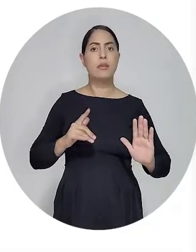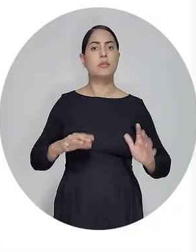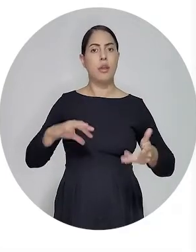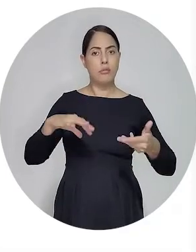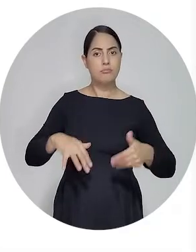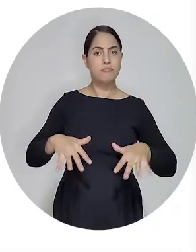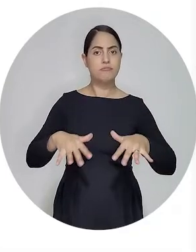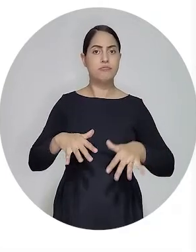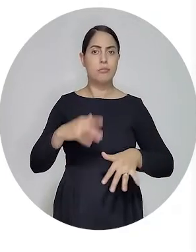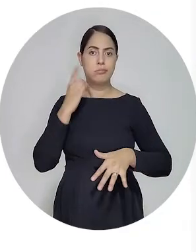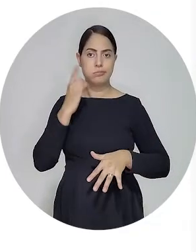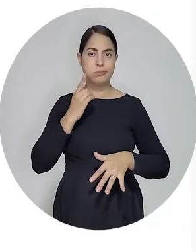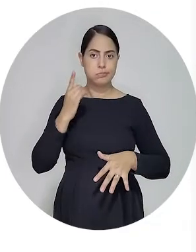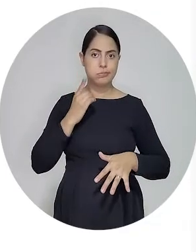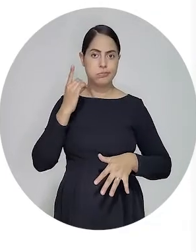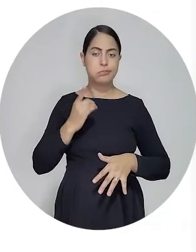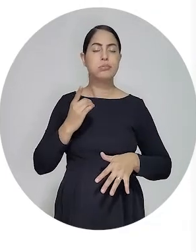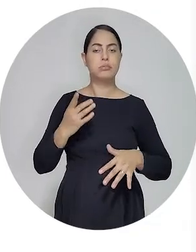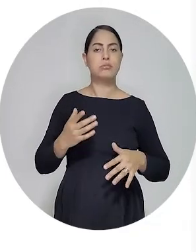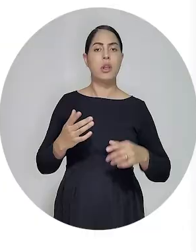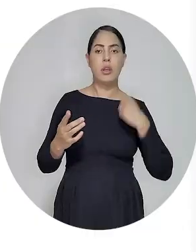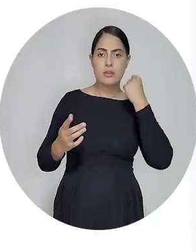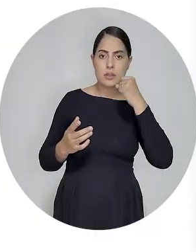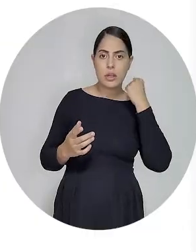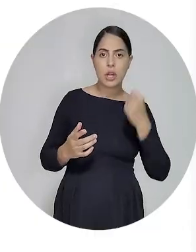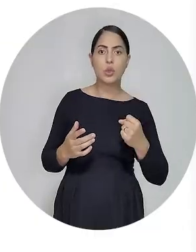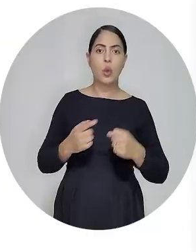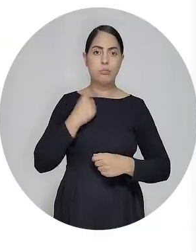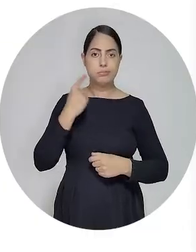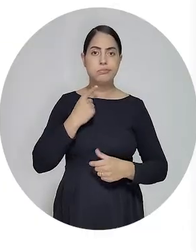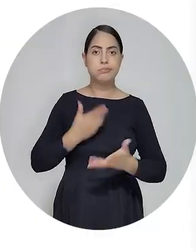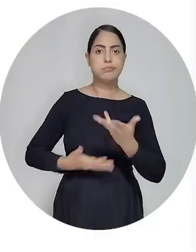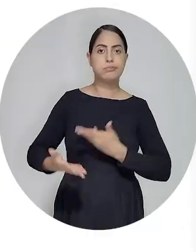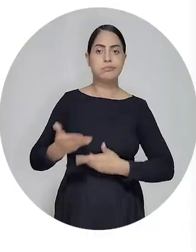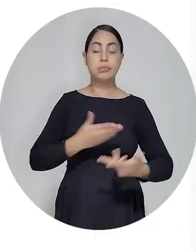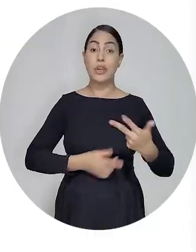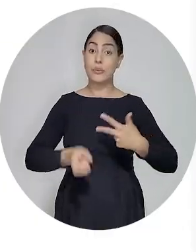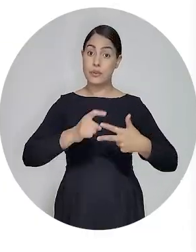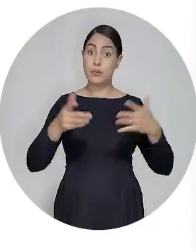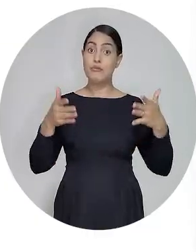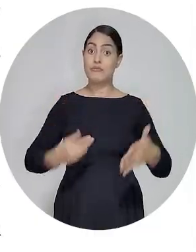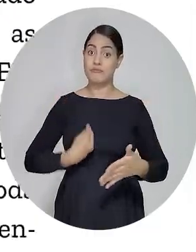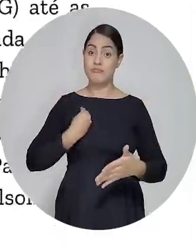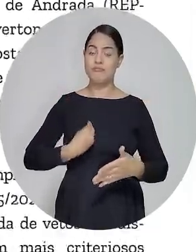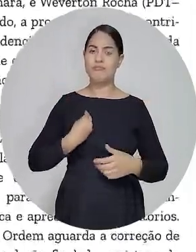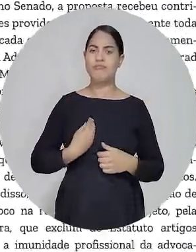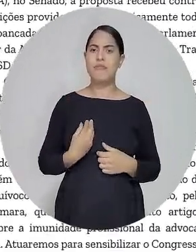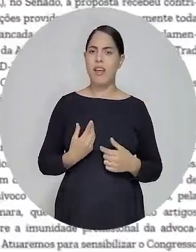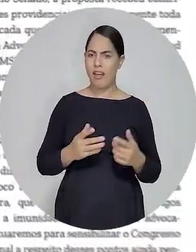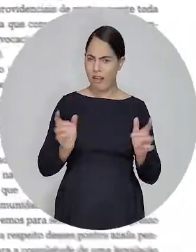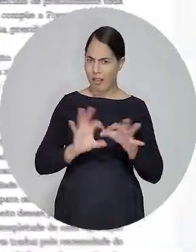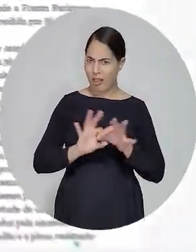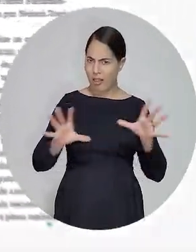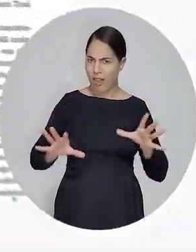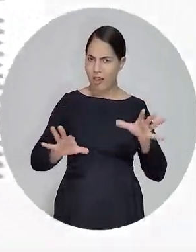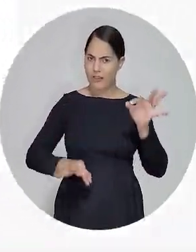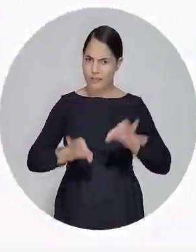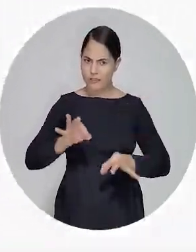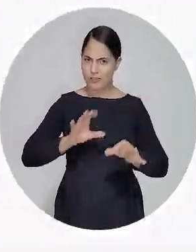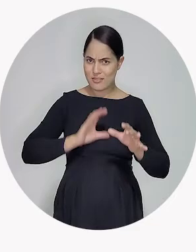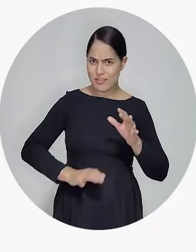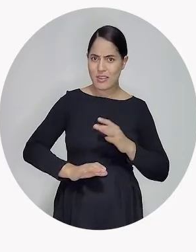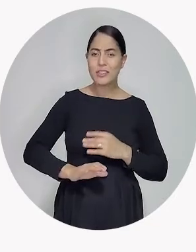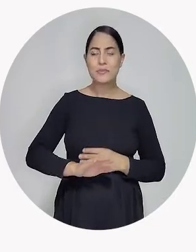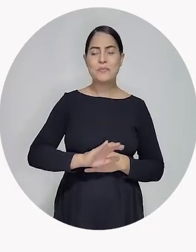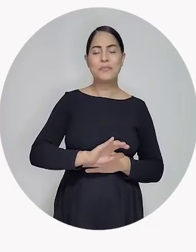o sistema OAB, parlamentares, protagonistas do sistema de justiça brasileiro e o Poder Executivo. A matéria na íntegra você confere